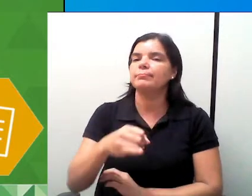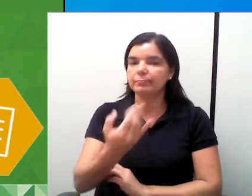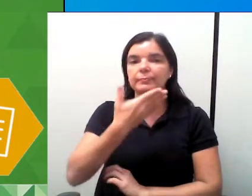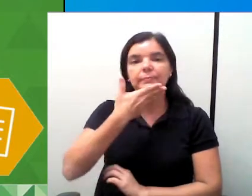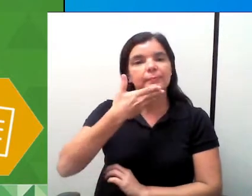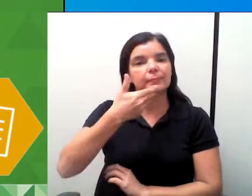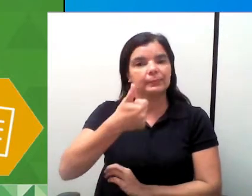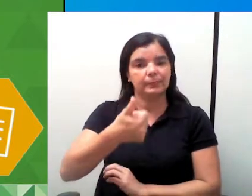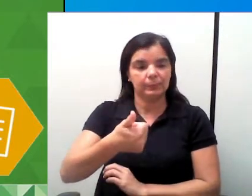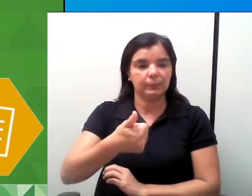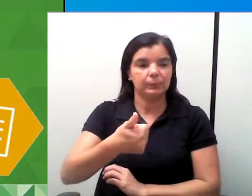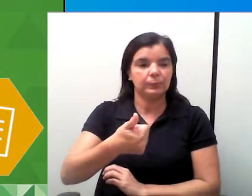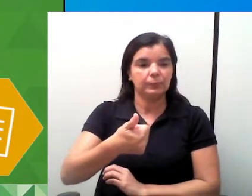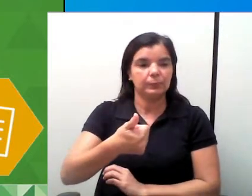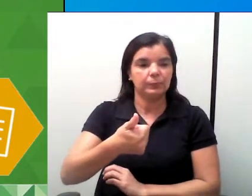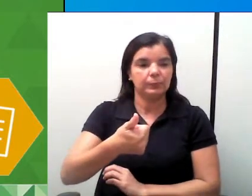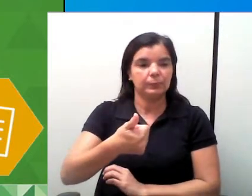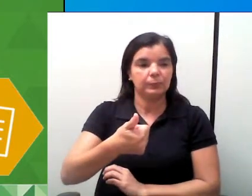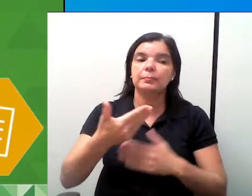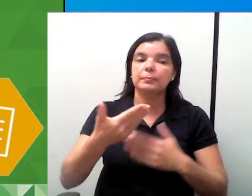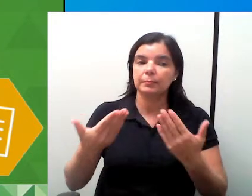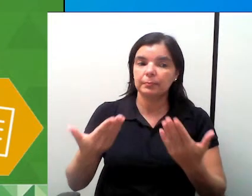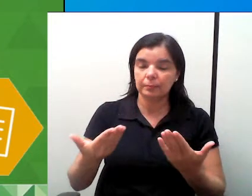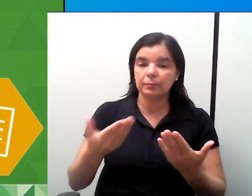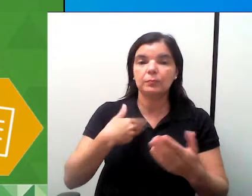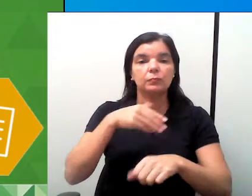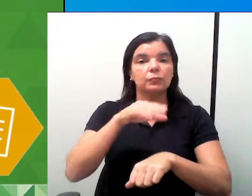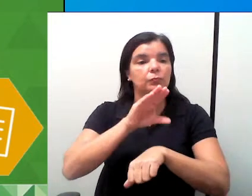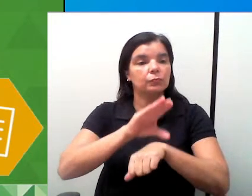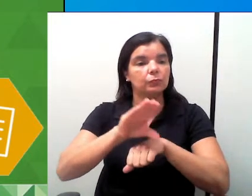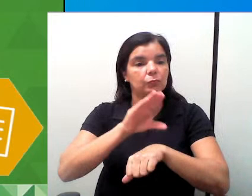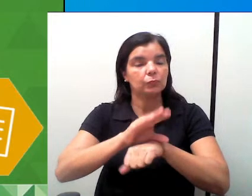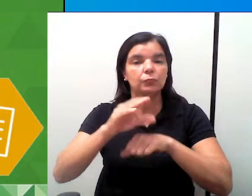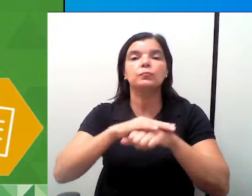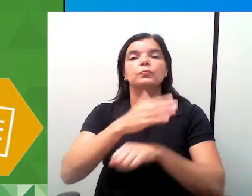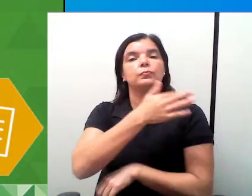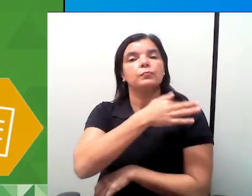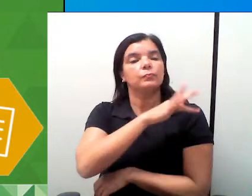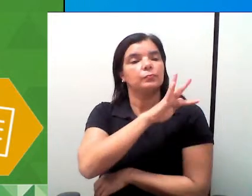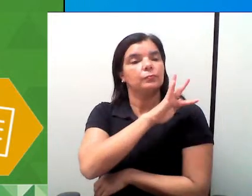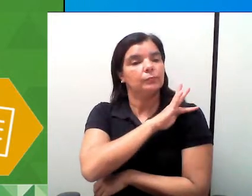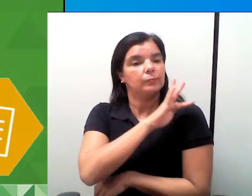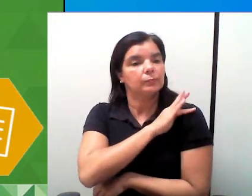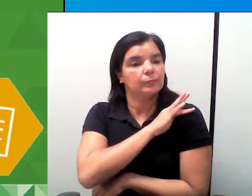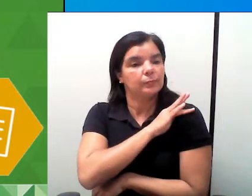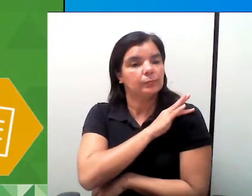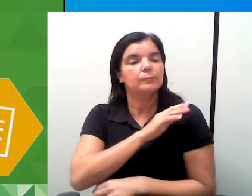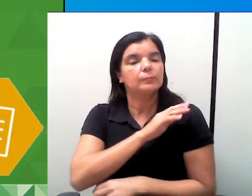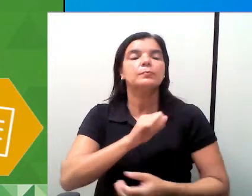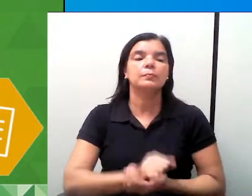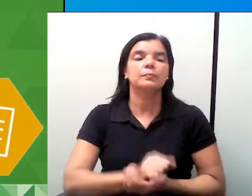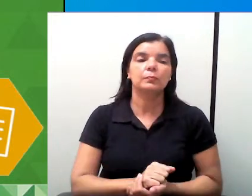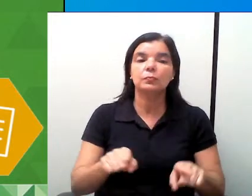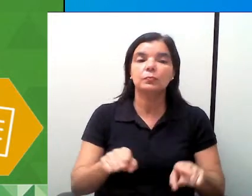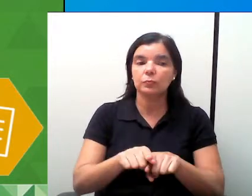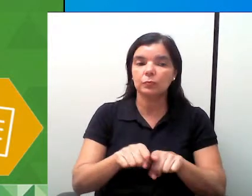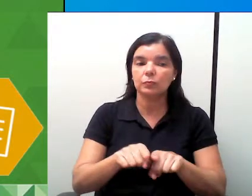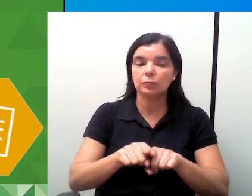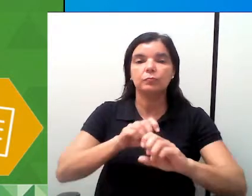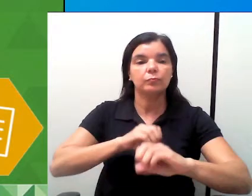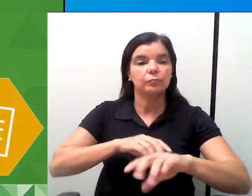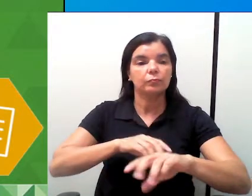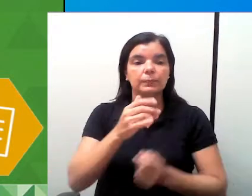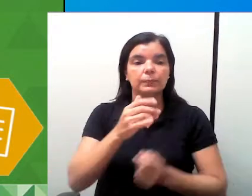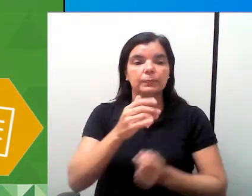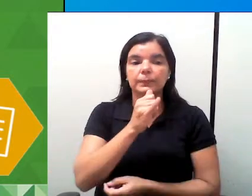melhoria. Por hora, nos nossos cursos superiores, porque é o que preconiza o Plano Nacional de Educação. Mas, por exemplo,